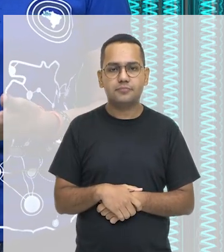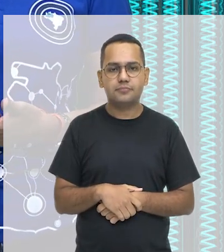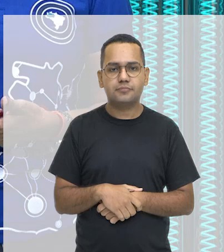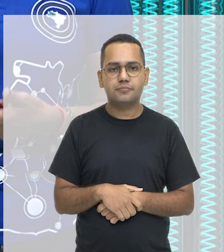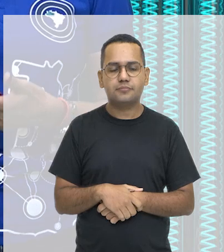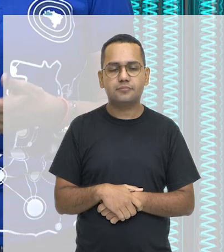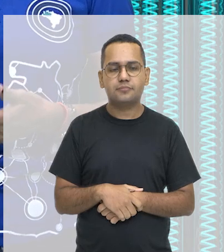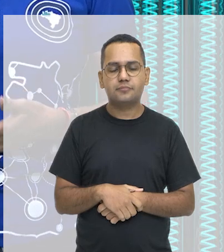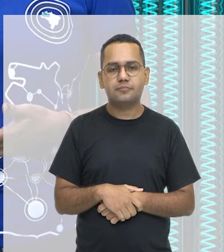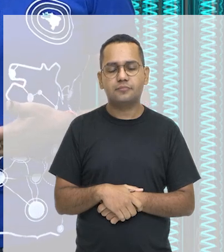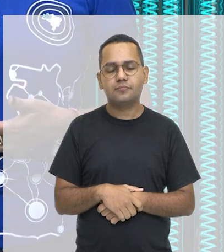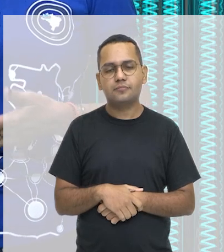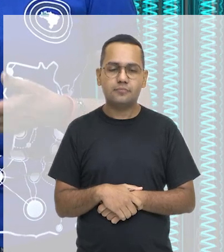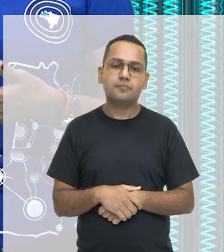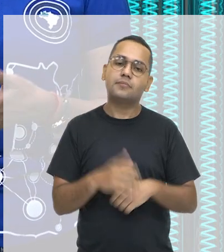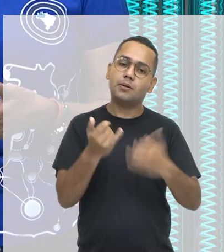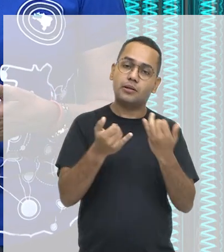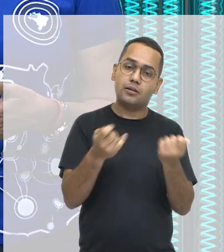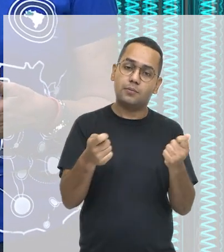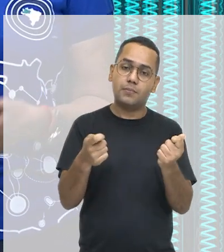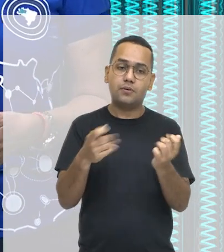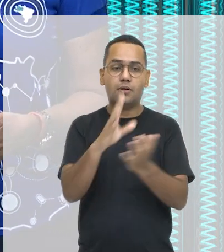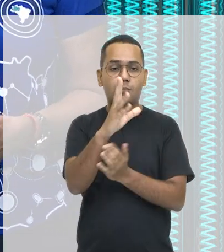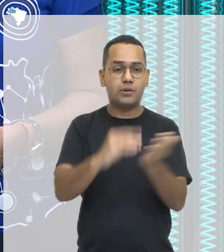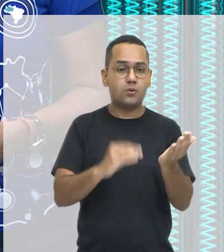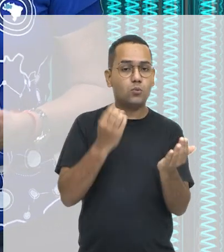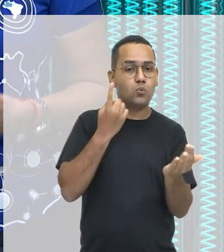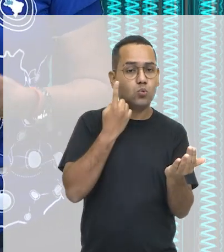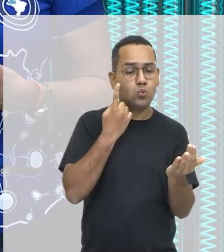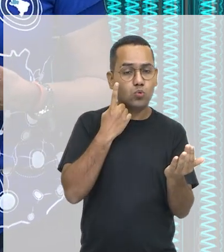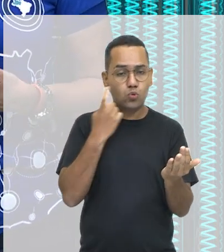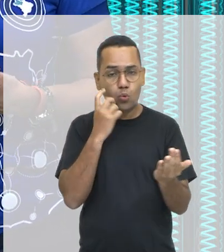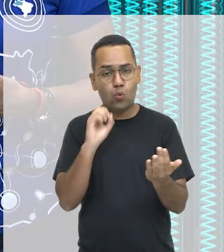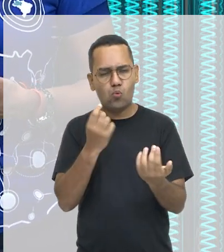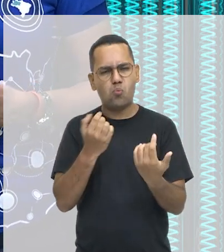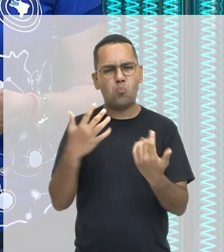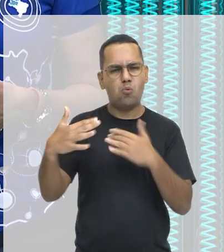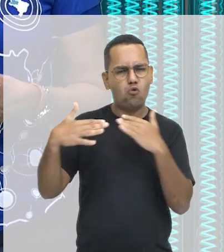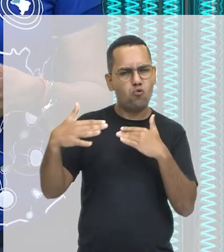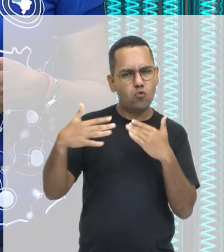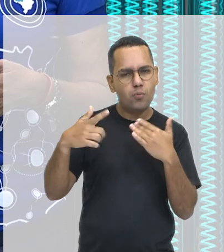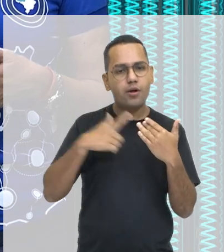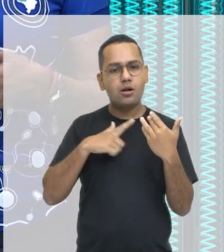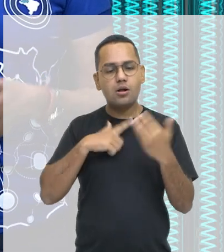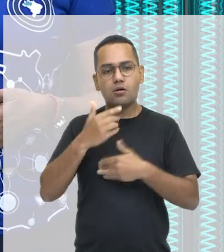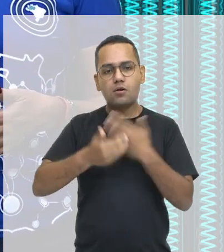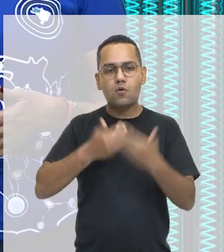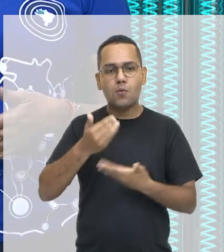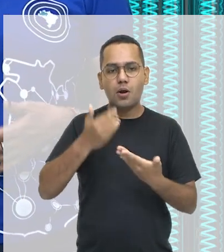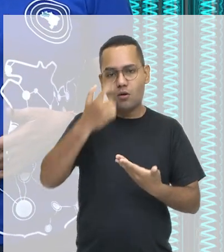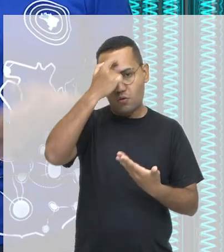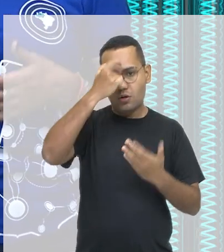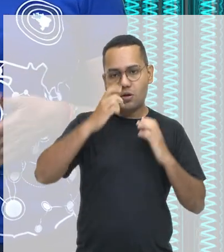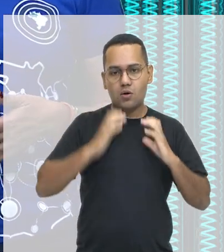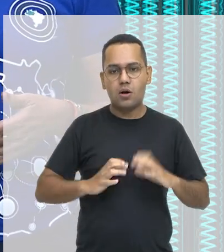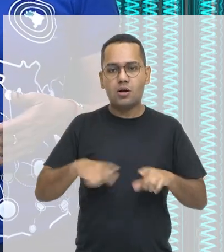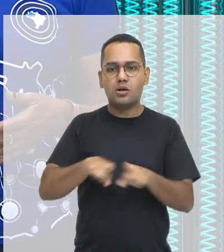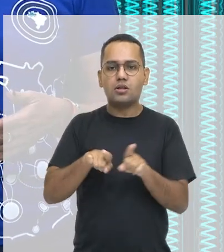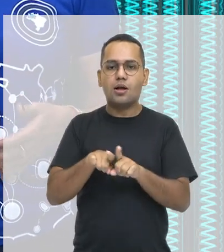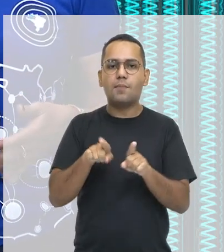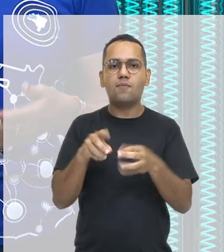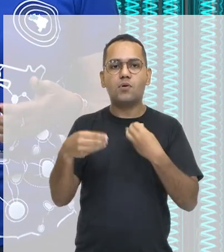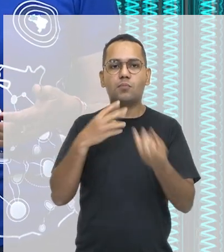de sons ou movimentos ajuda a desenvolver a consciência corporal e a flexibilidade